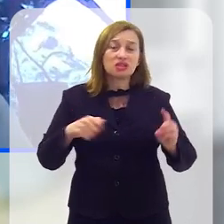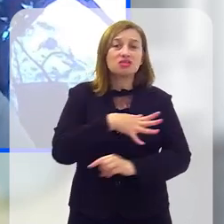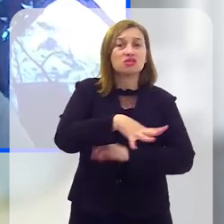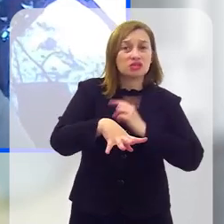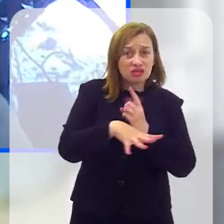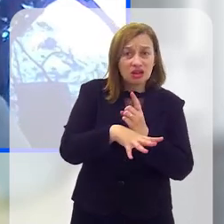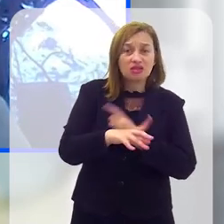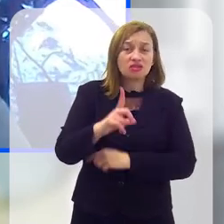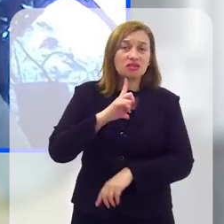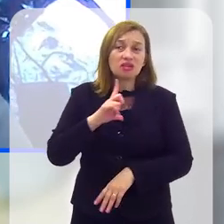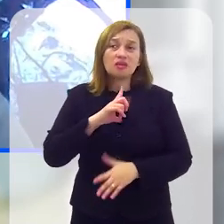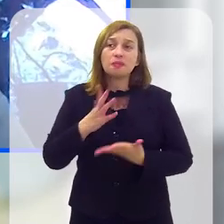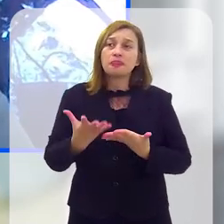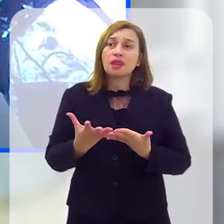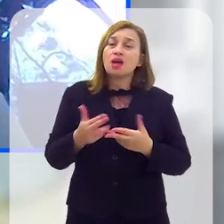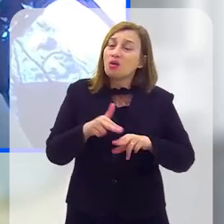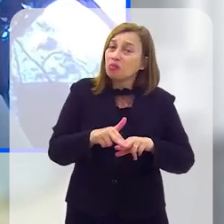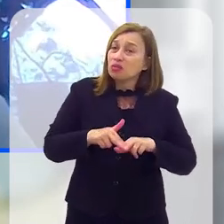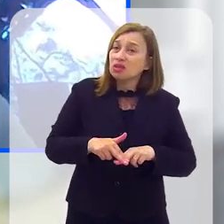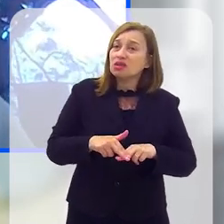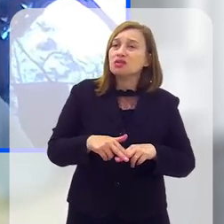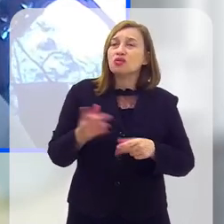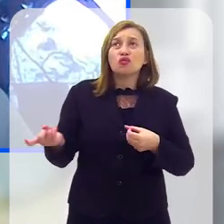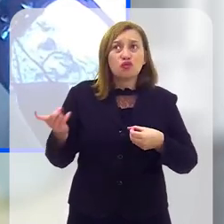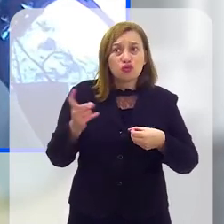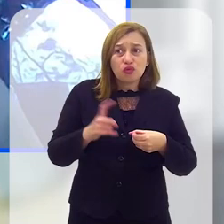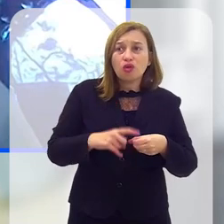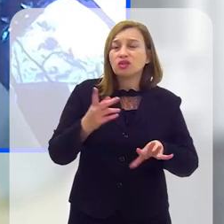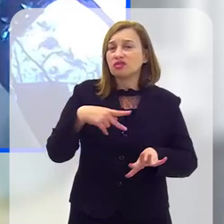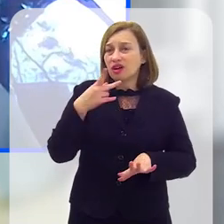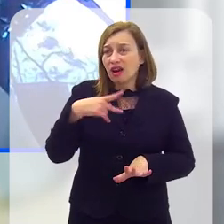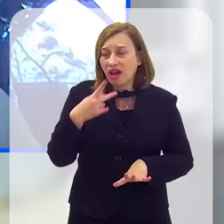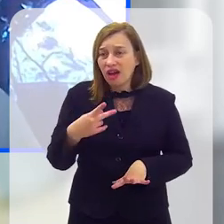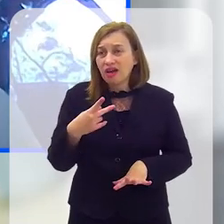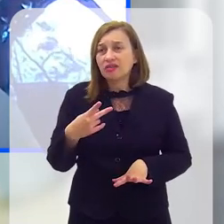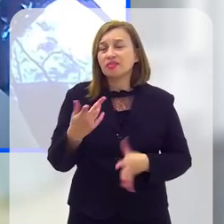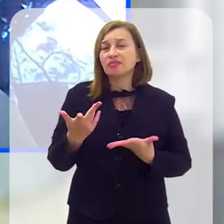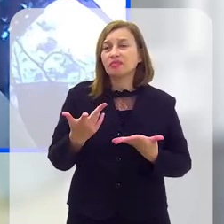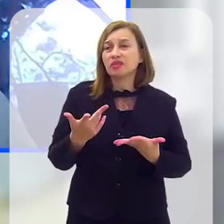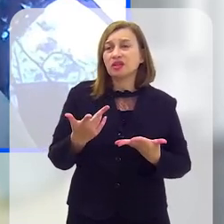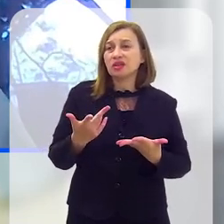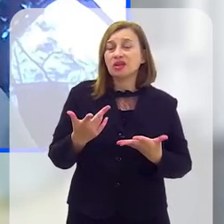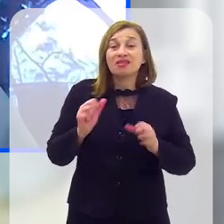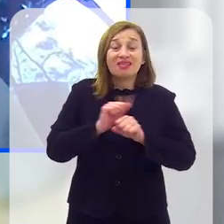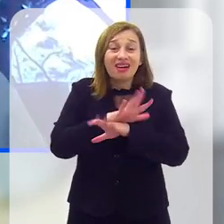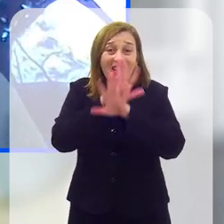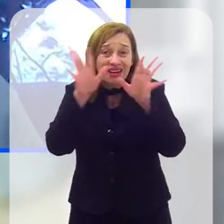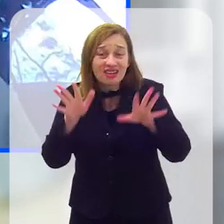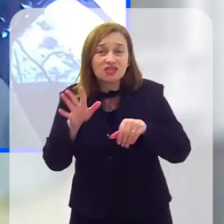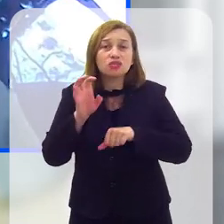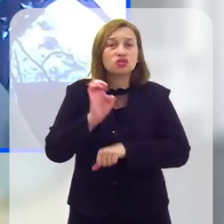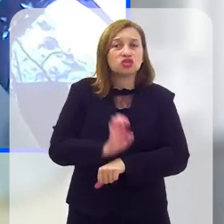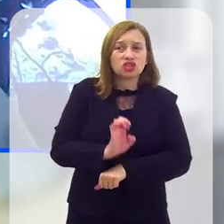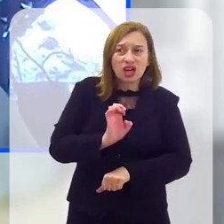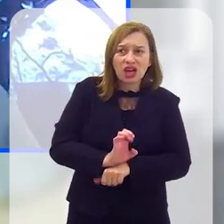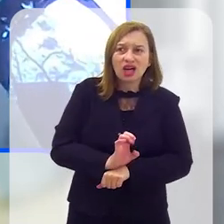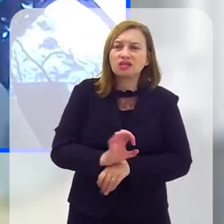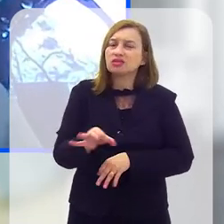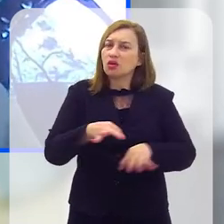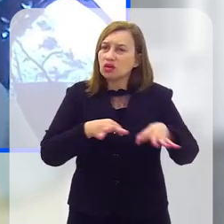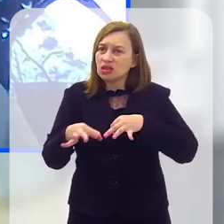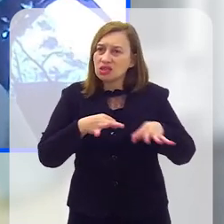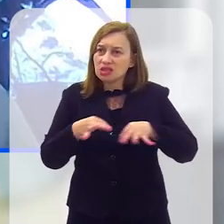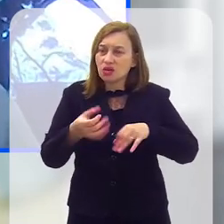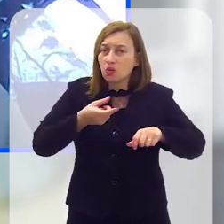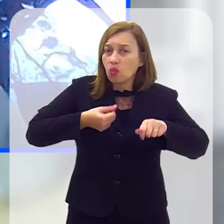da sociedade, né? E por isso volta ao tema da tarifa e da transparência dos dados e